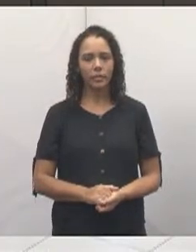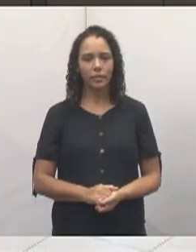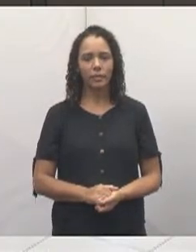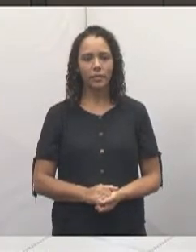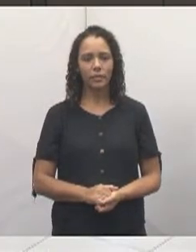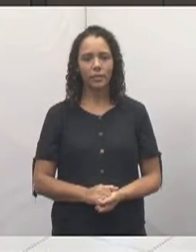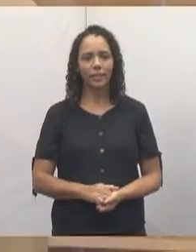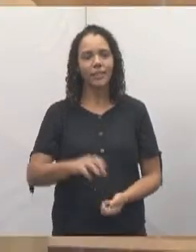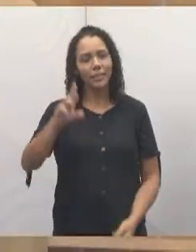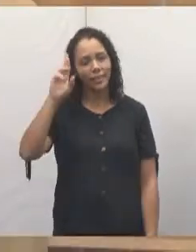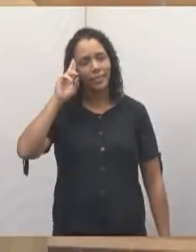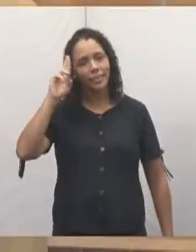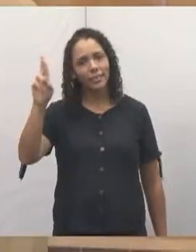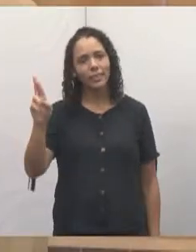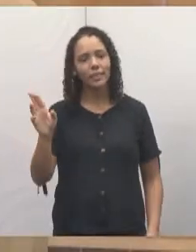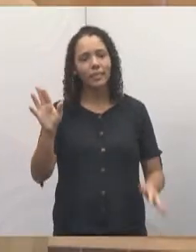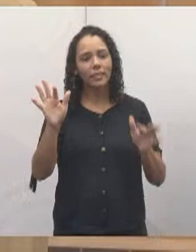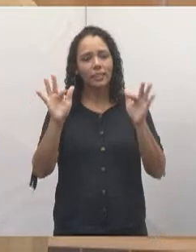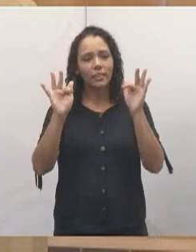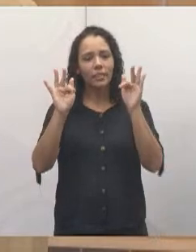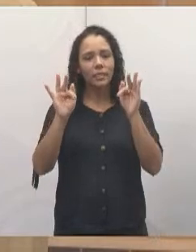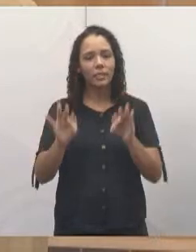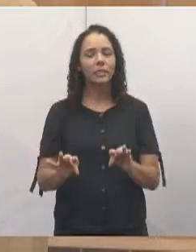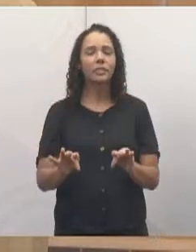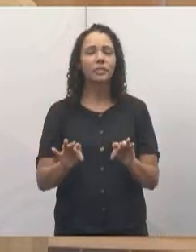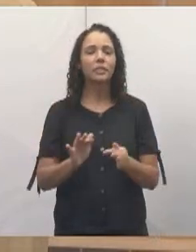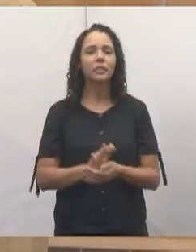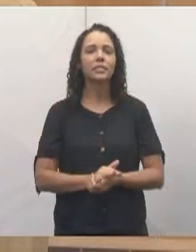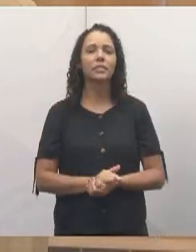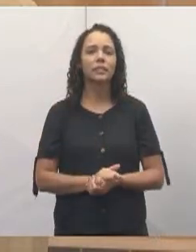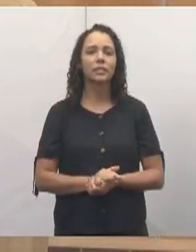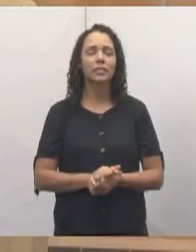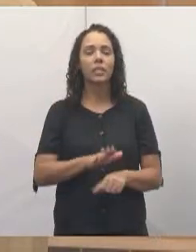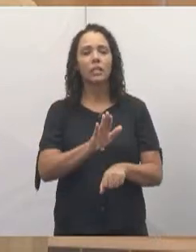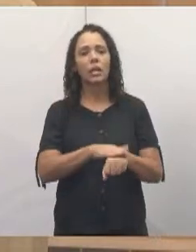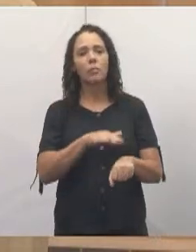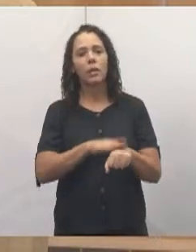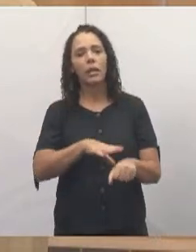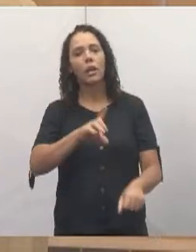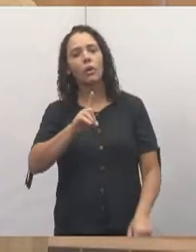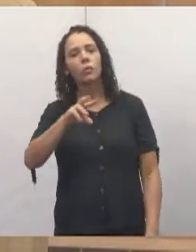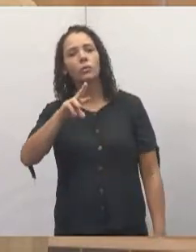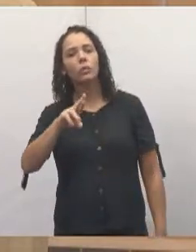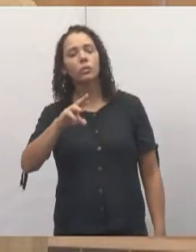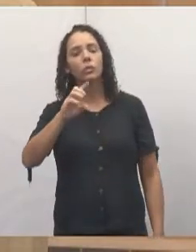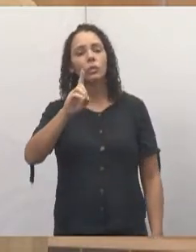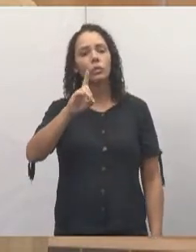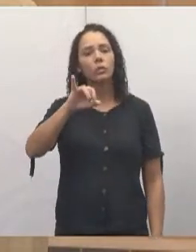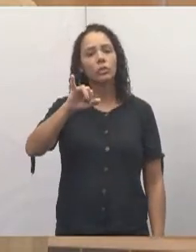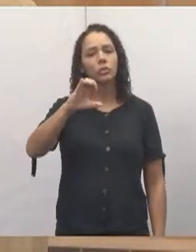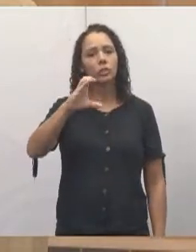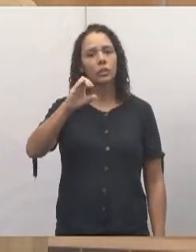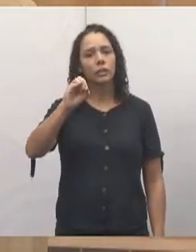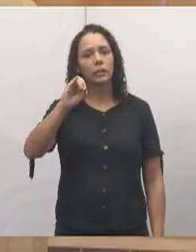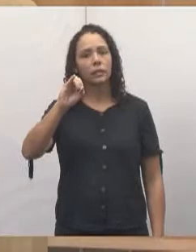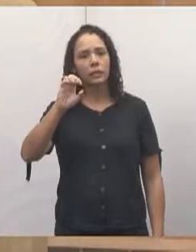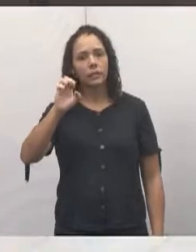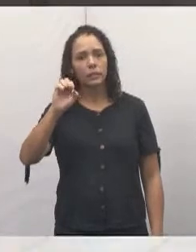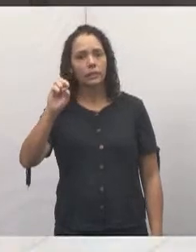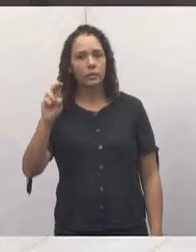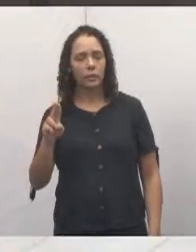Senhoras e senhores, finalizamos ouvindo aqui Dr. Dirceu Mascarenhas, que falará em nome dos homenageados indicados pela